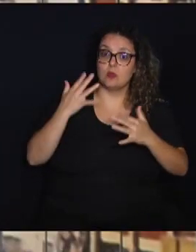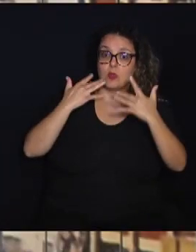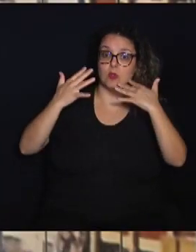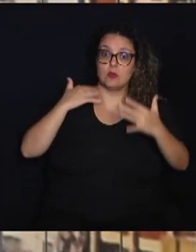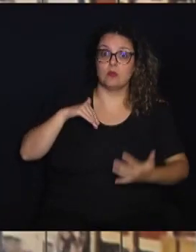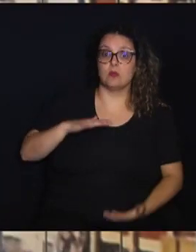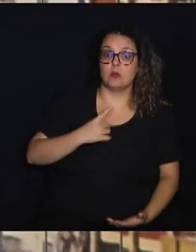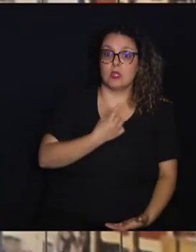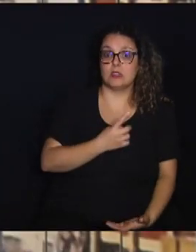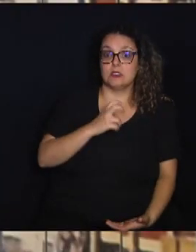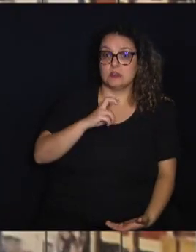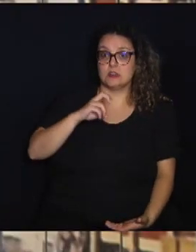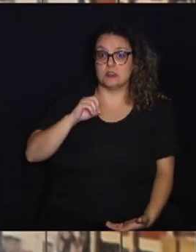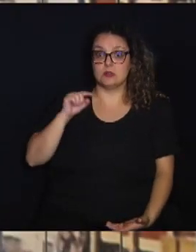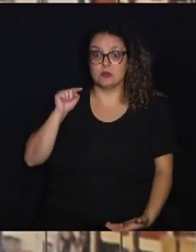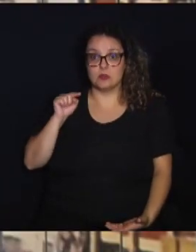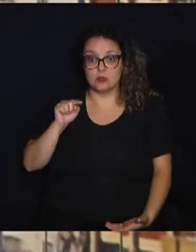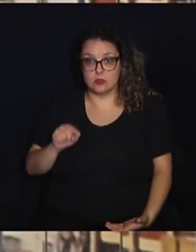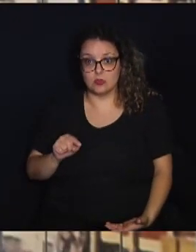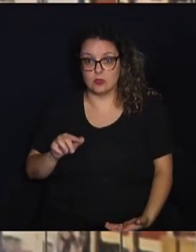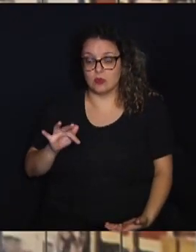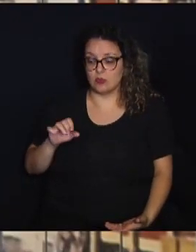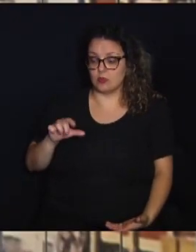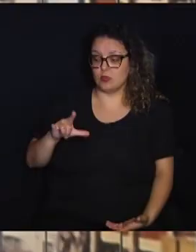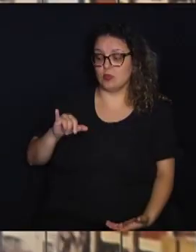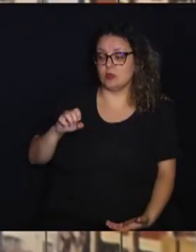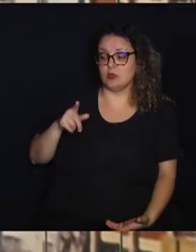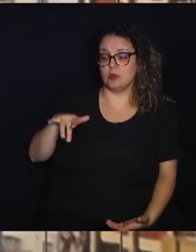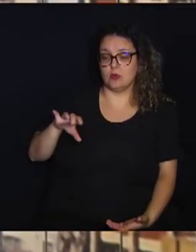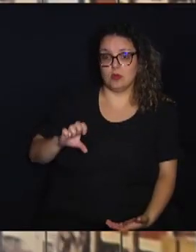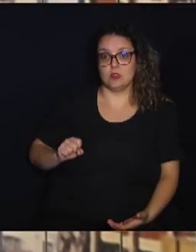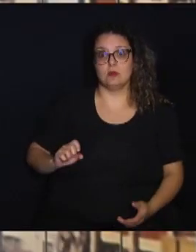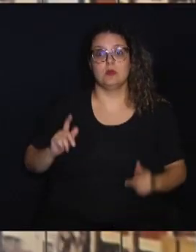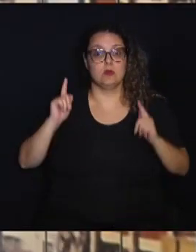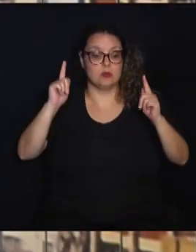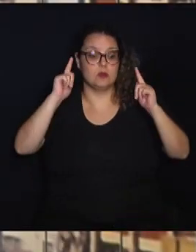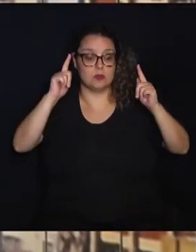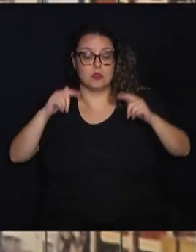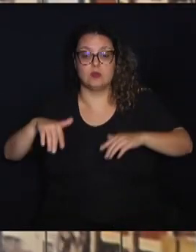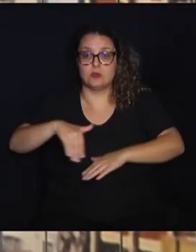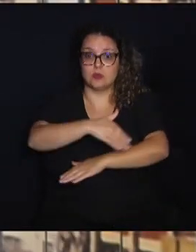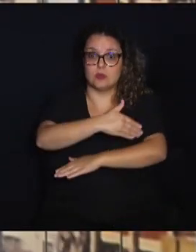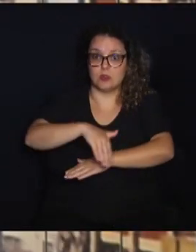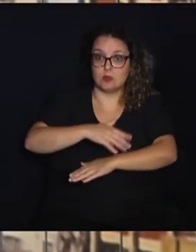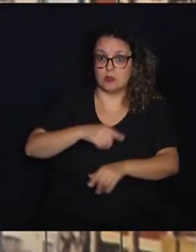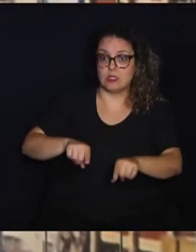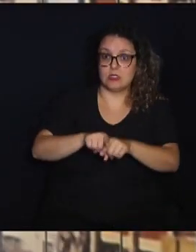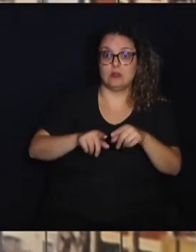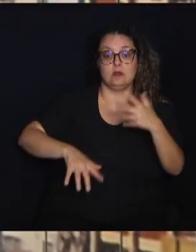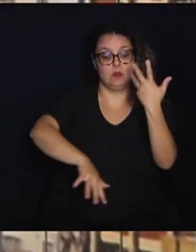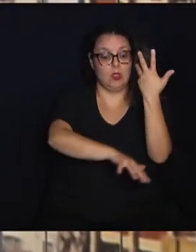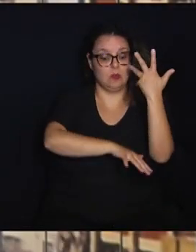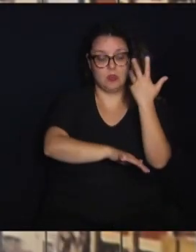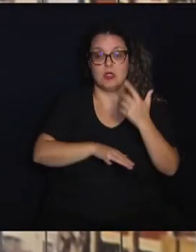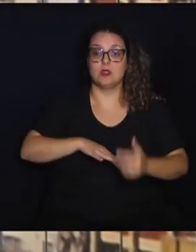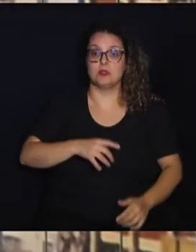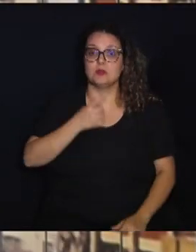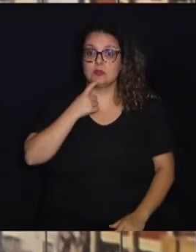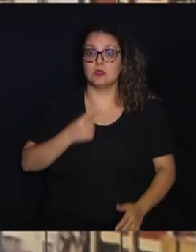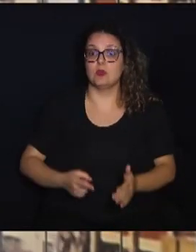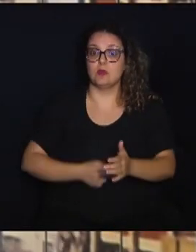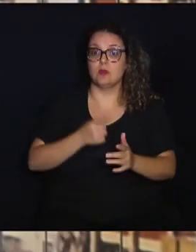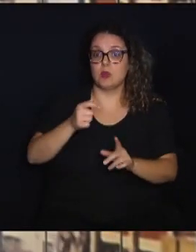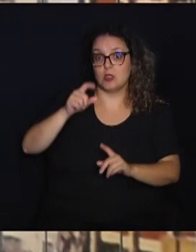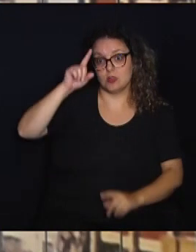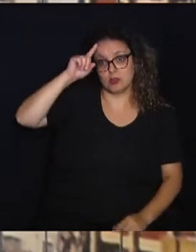de 150 mil foliões que se divertiram pelas ruas e praças aqui de Campinas. O primeiro dia de desfile